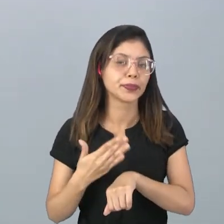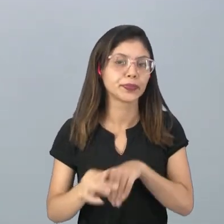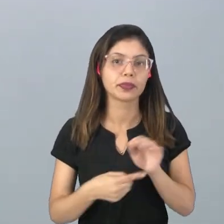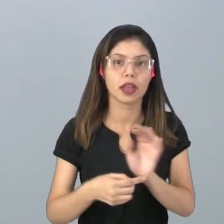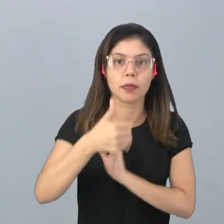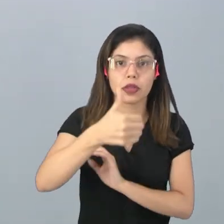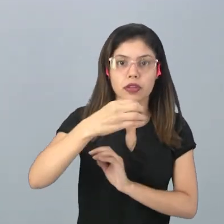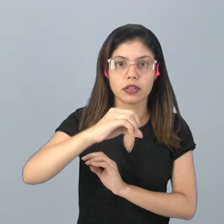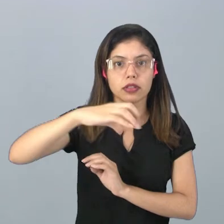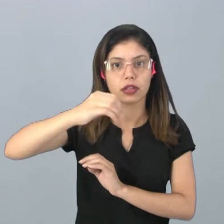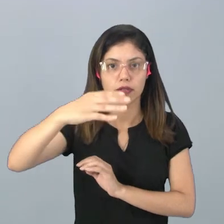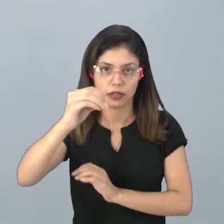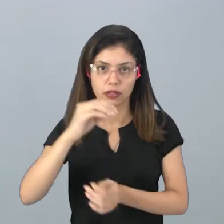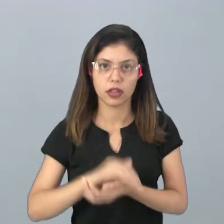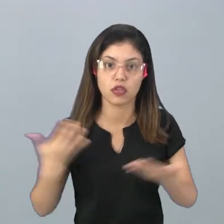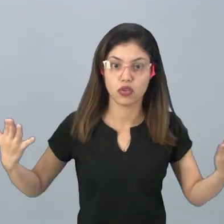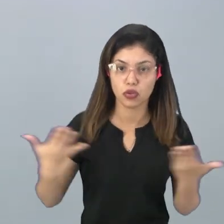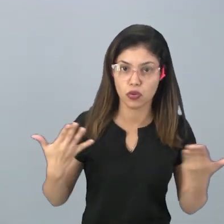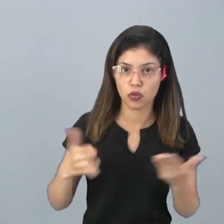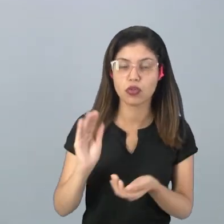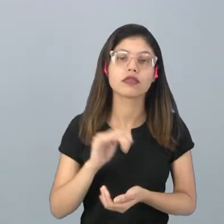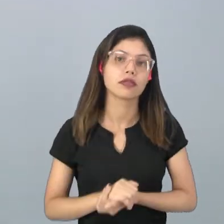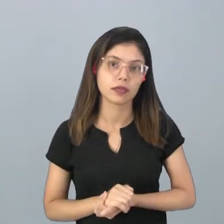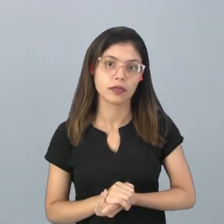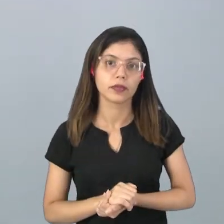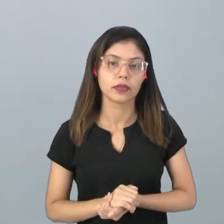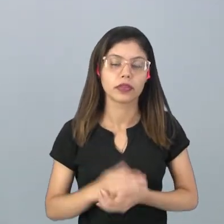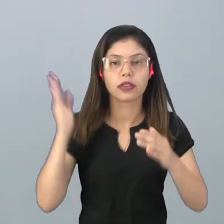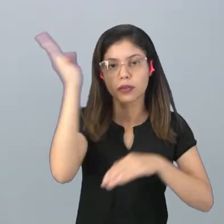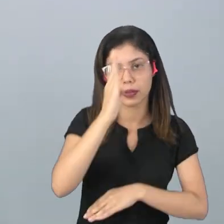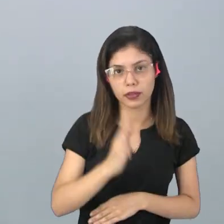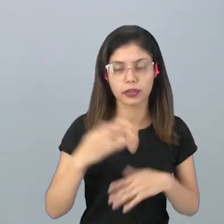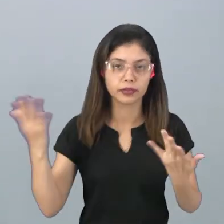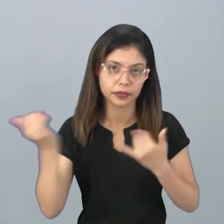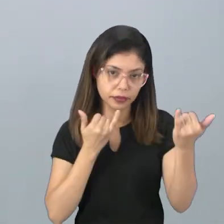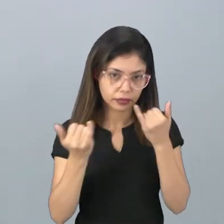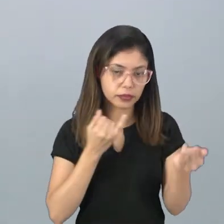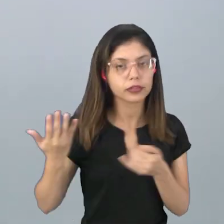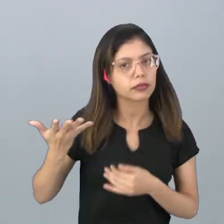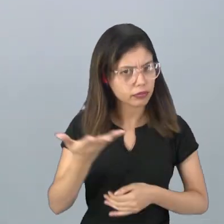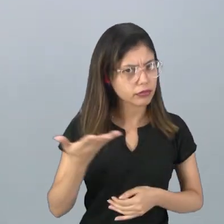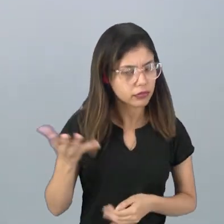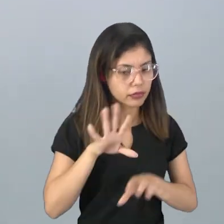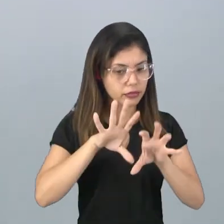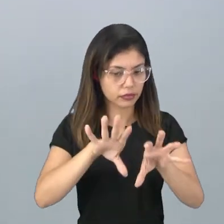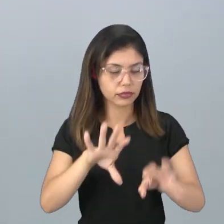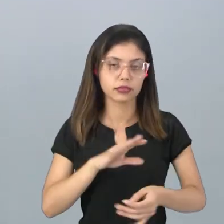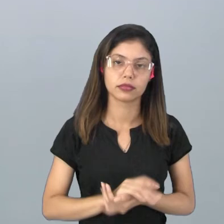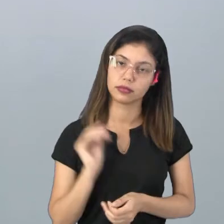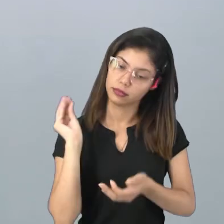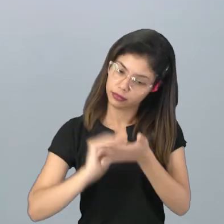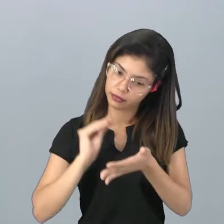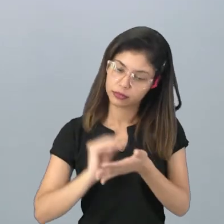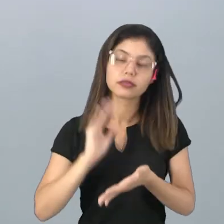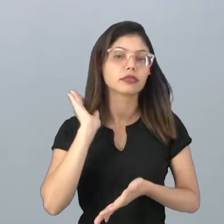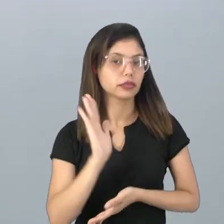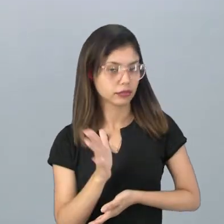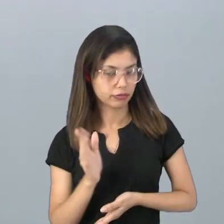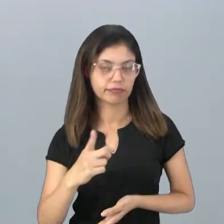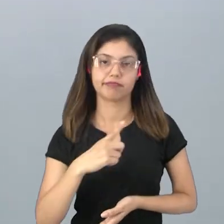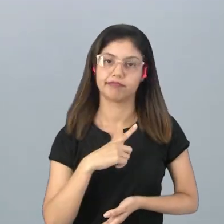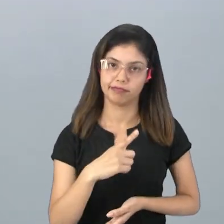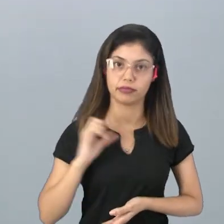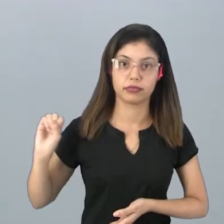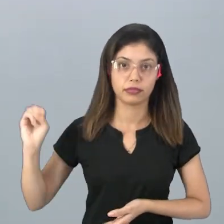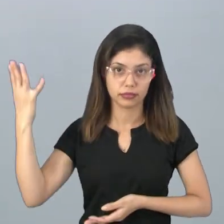tornou-se treinador em 1990 e Tite é o atual treinador da seleção brasileira. Então, tem algumas informações básicas sobre ele aí e